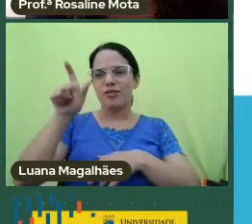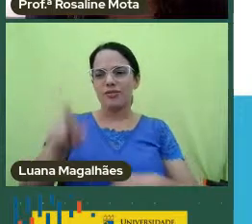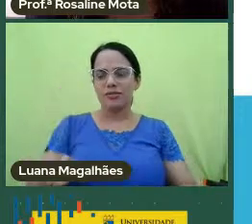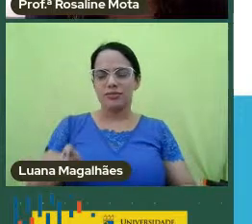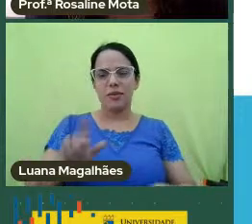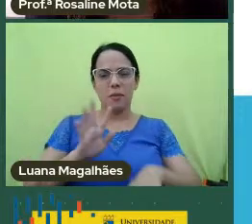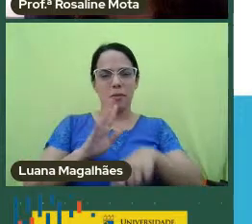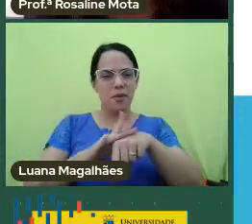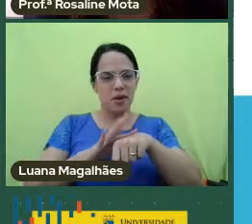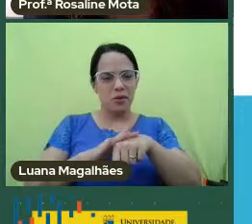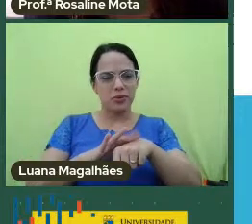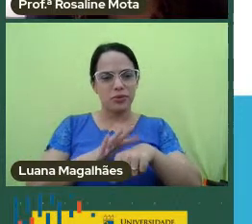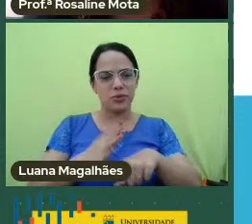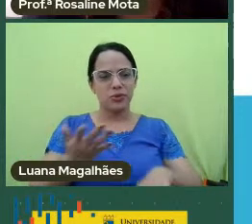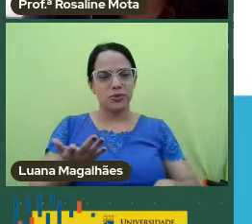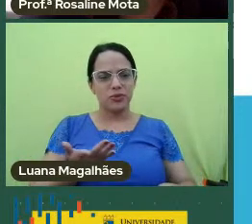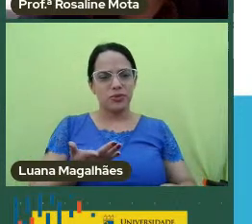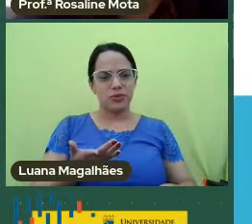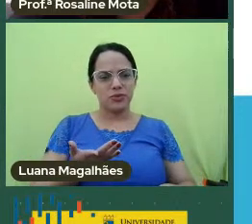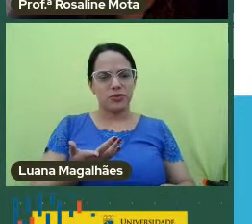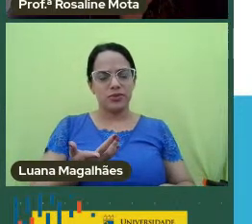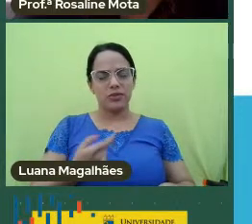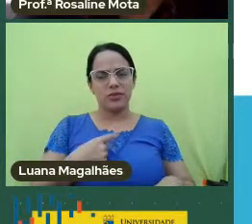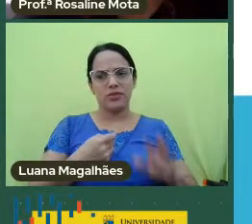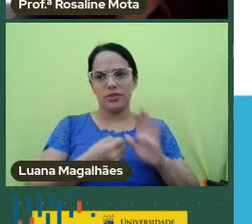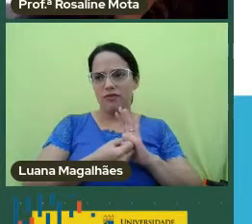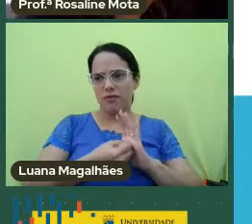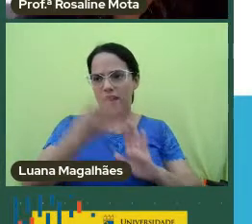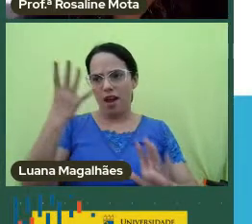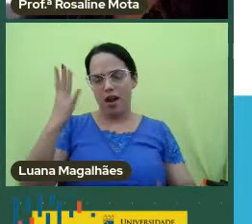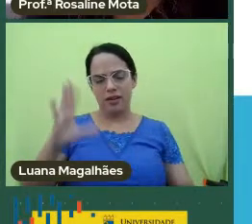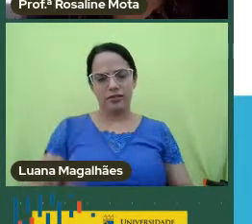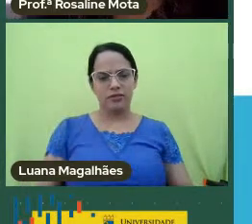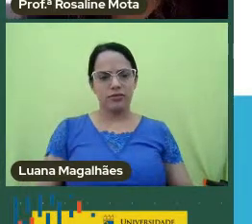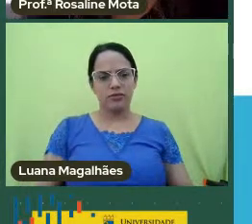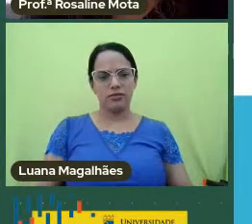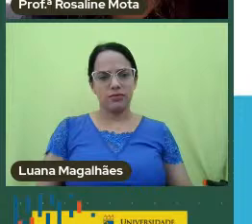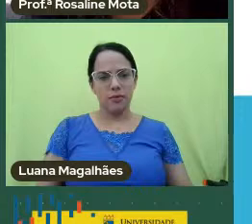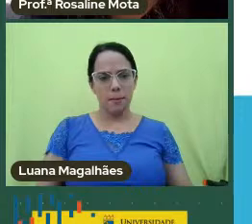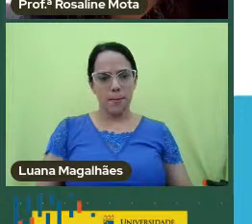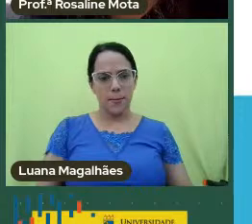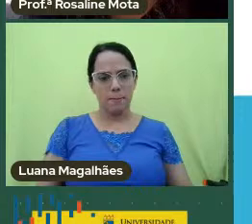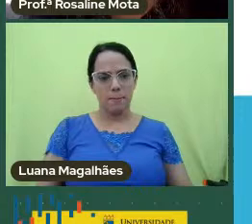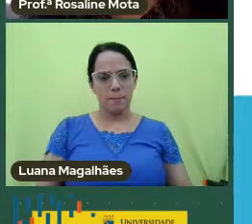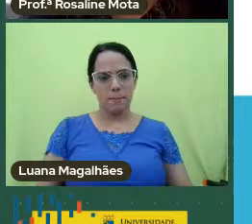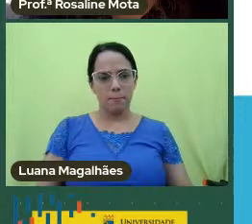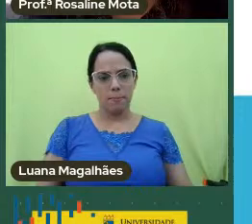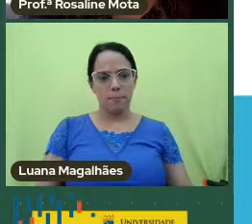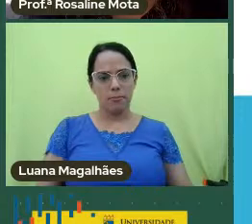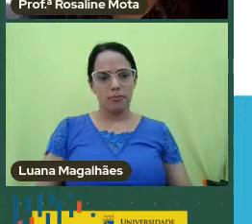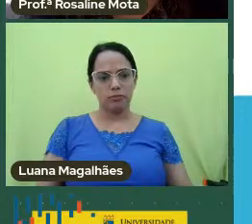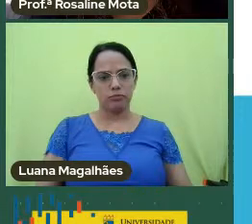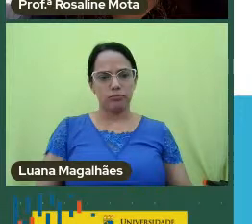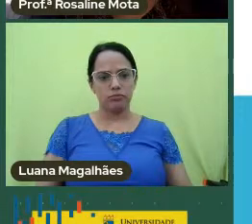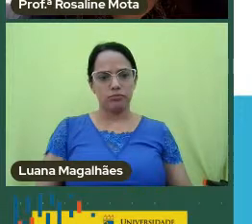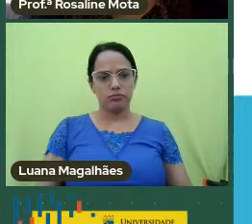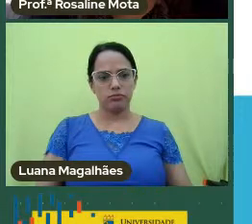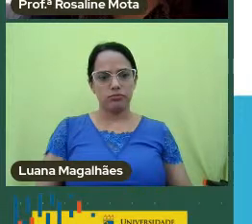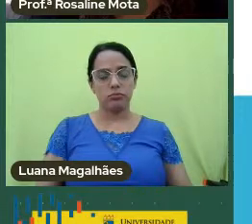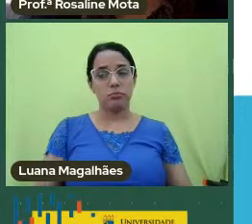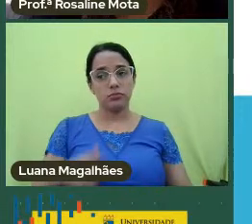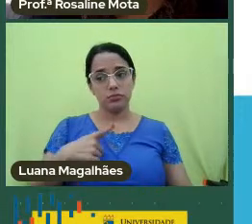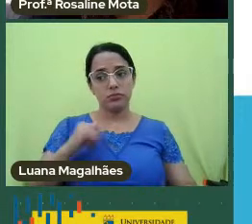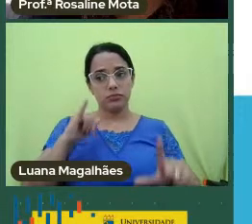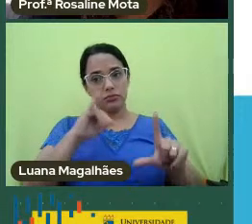dos pacientes, né? E aí a gente tem uma série de imagens, né? Que são de imagens médicas,